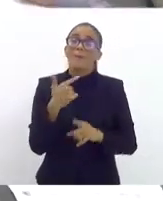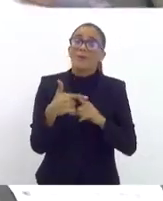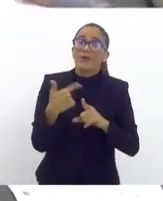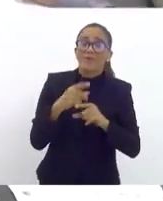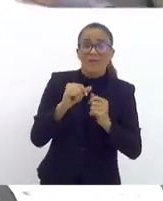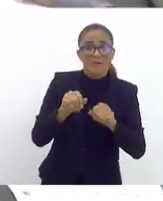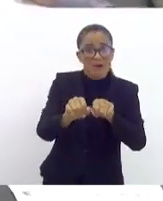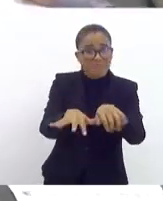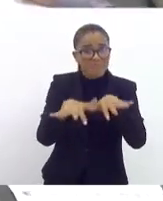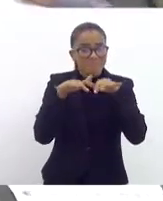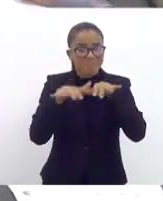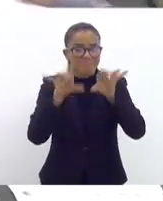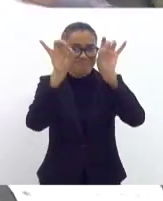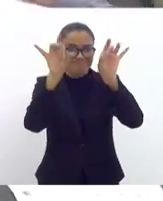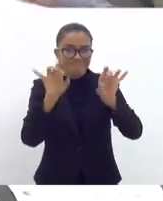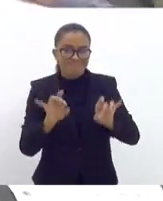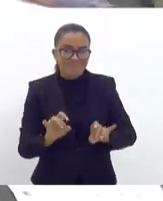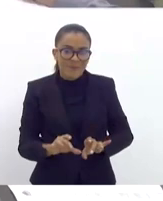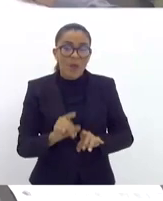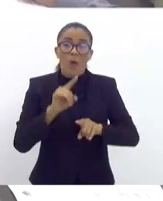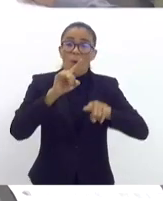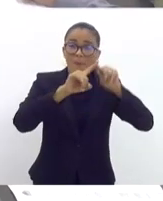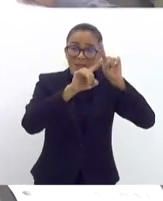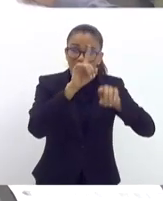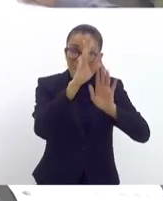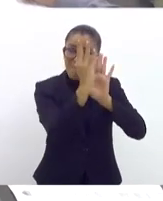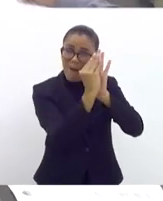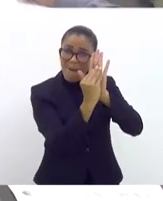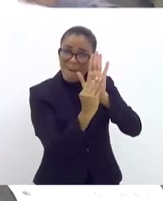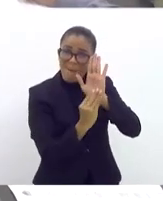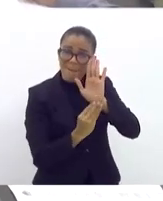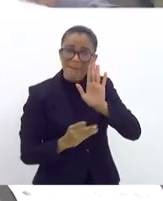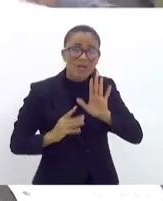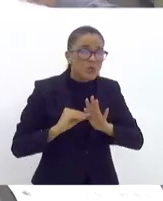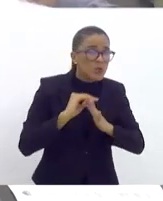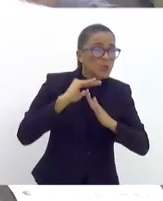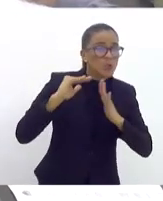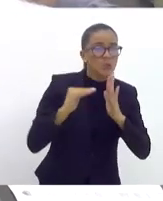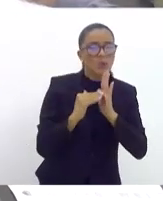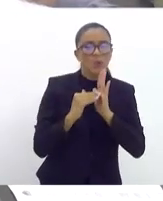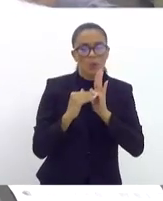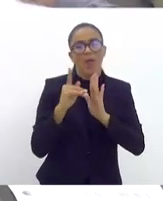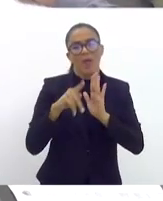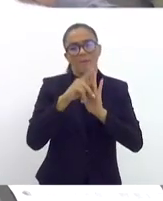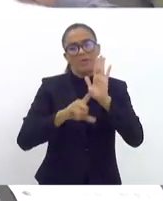sessão extraordinária e os objetos serão somente um por um projeto designado relator